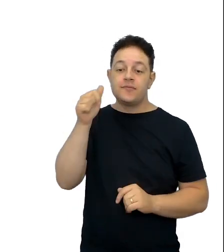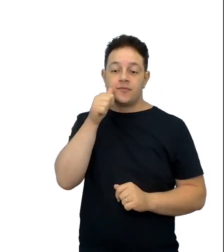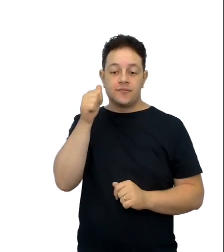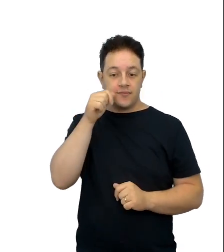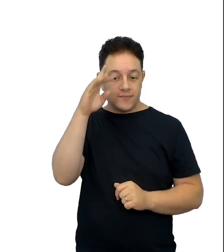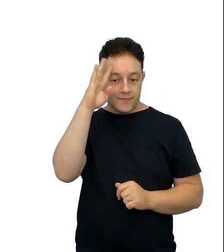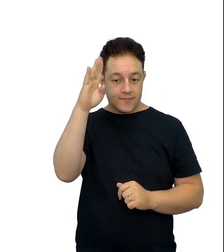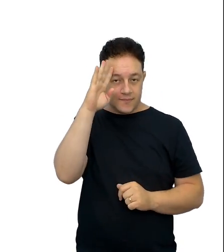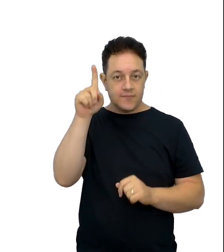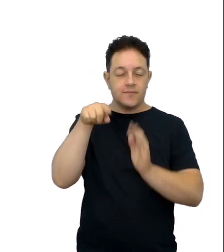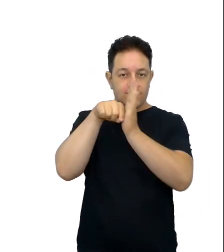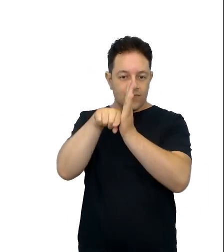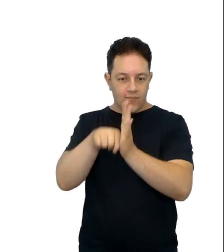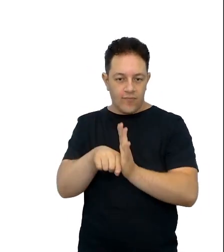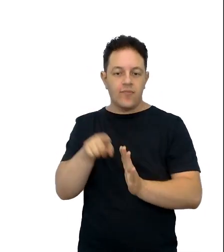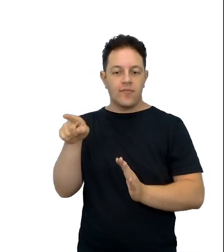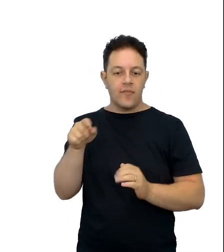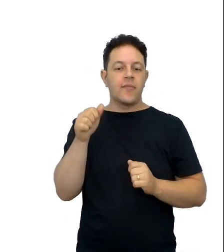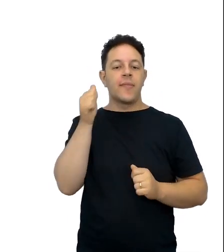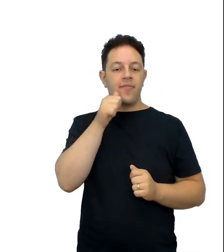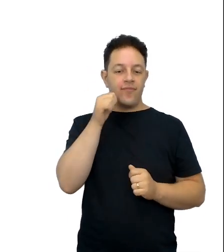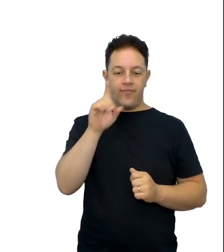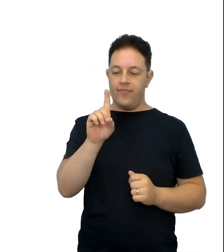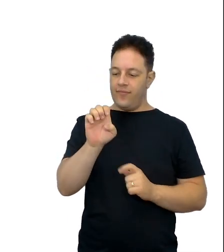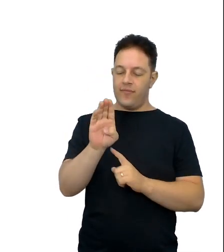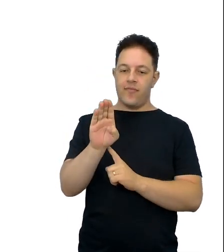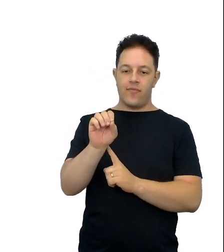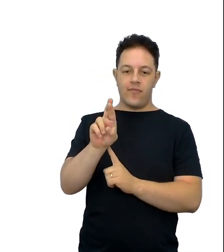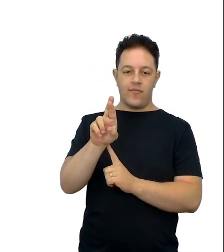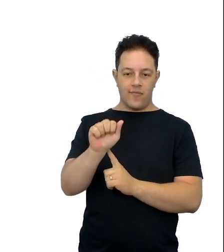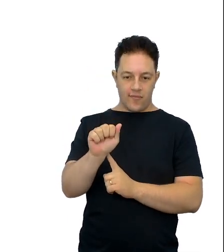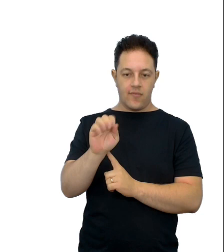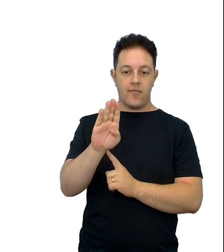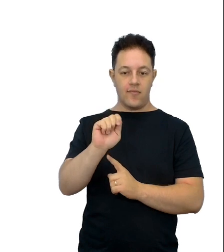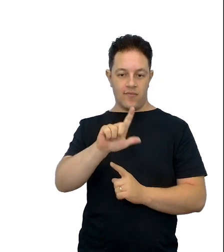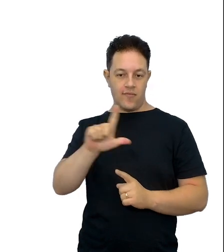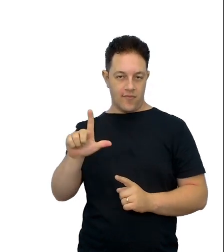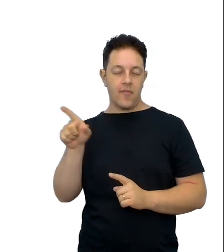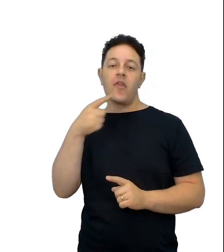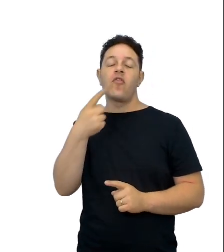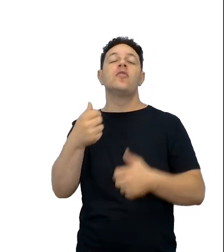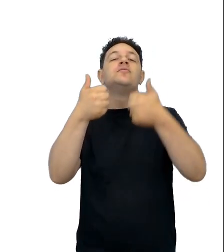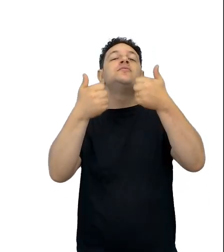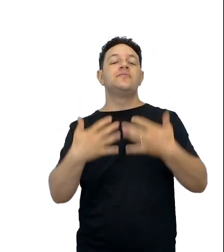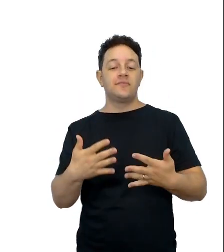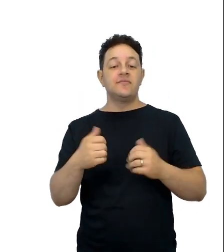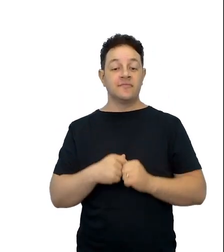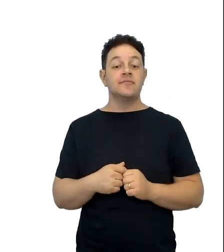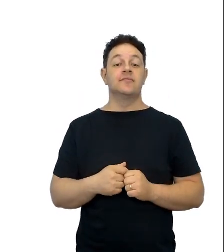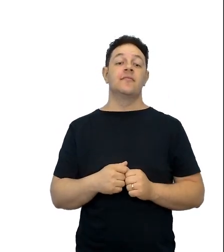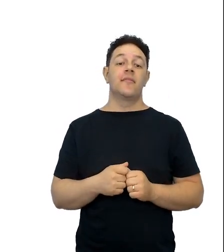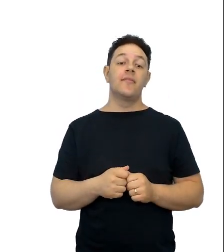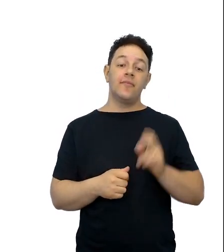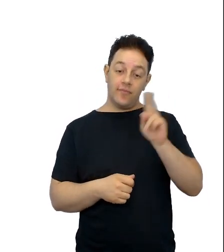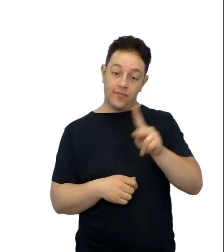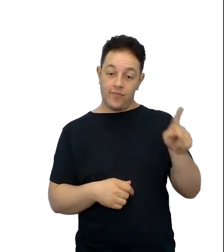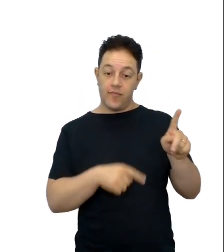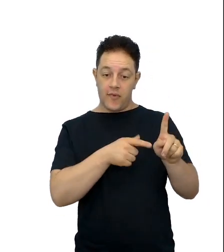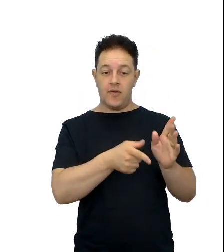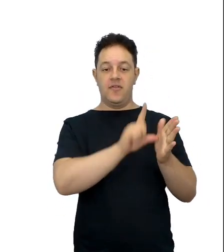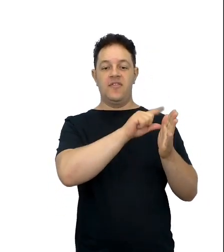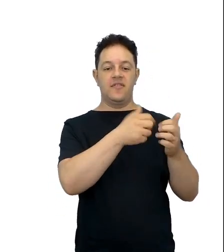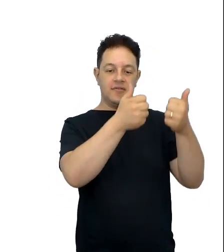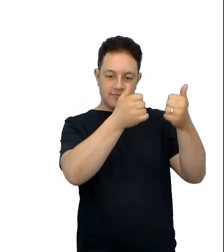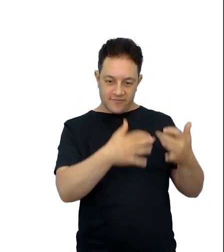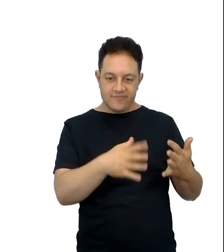de Michigan, né, que é a Deborah Ball, ela fala, bom, o professor Lee Schumann, ele traz o estudo para todos